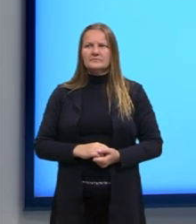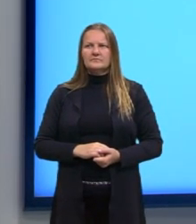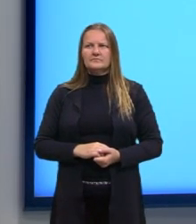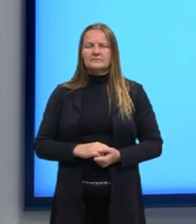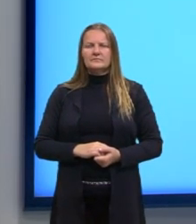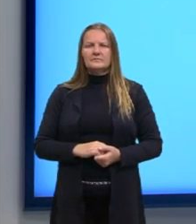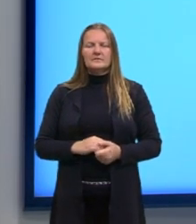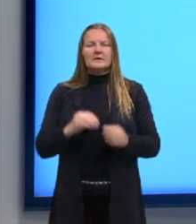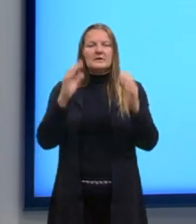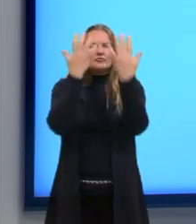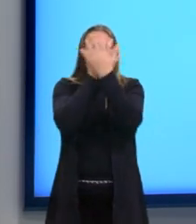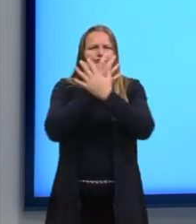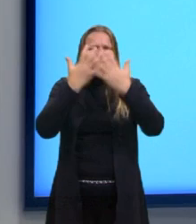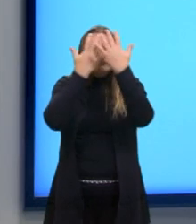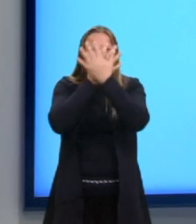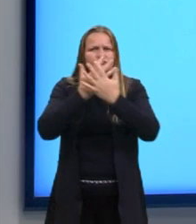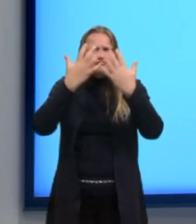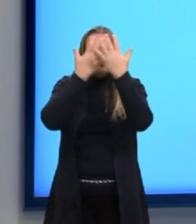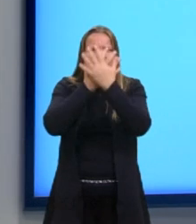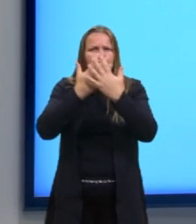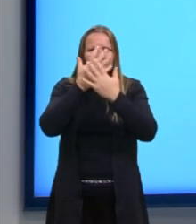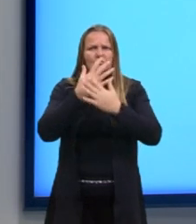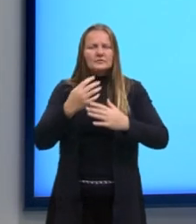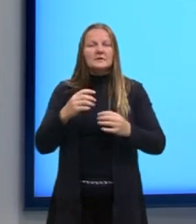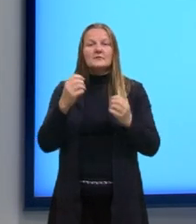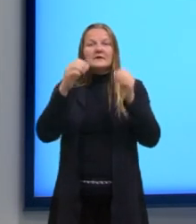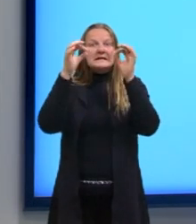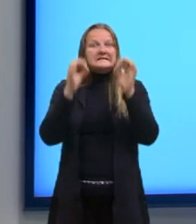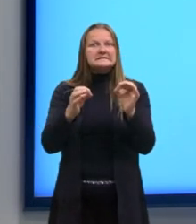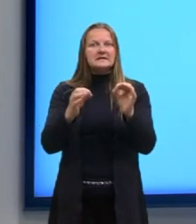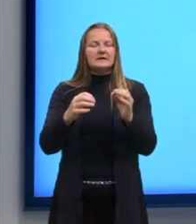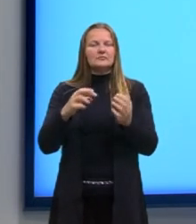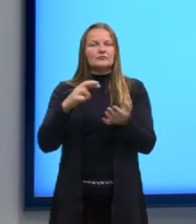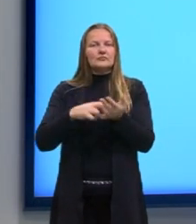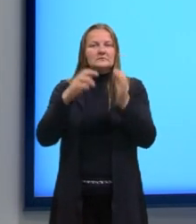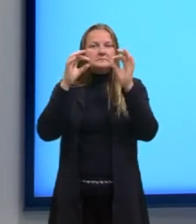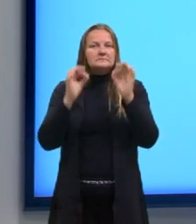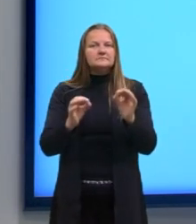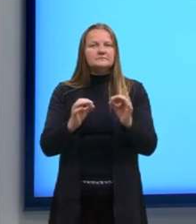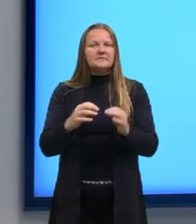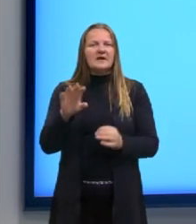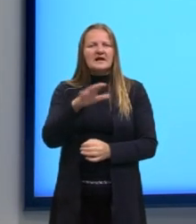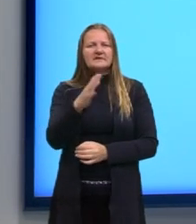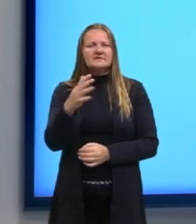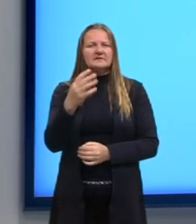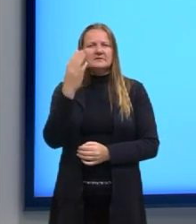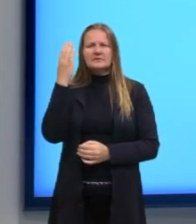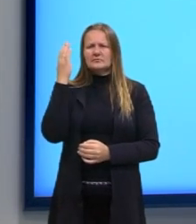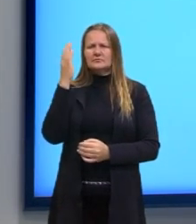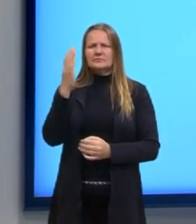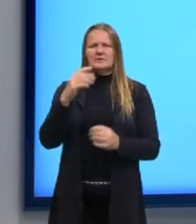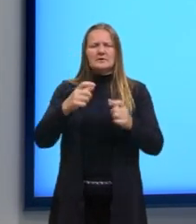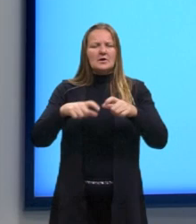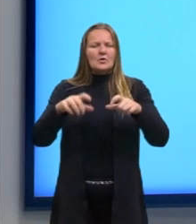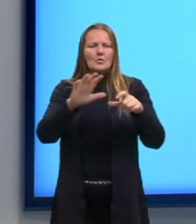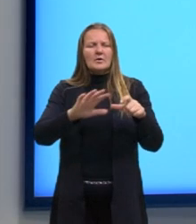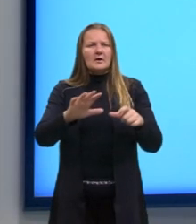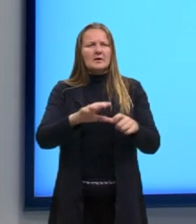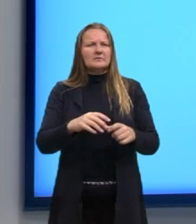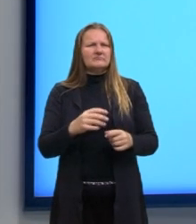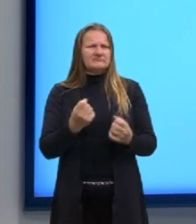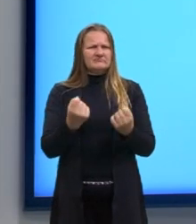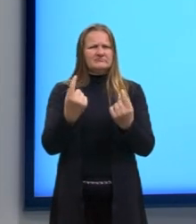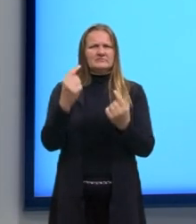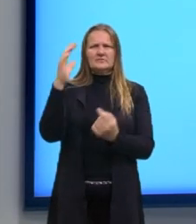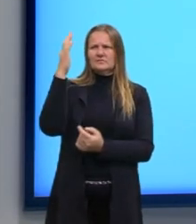difusa onde não vai formar né uma imagem Clara muitas vezes a gente passa em algum ambiente que tá é um pouco